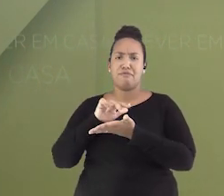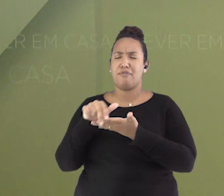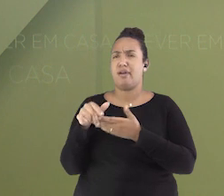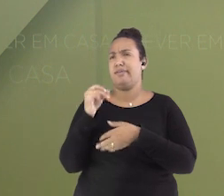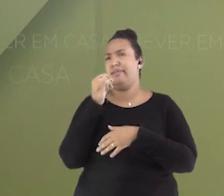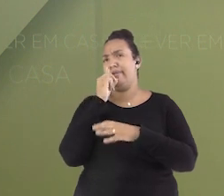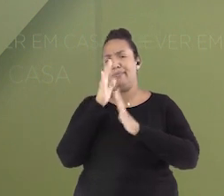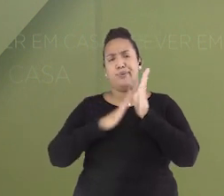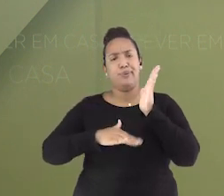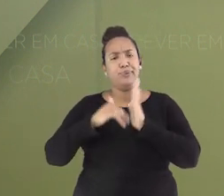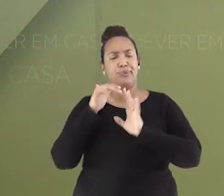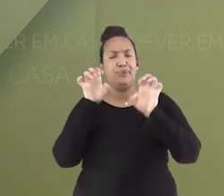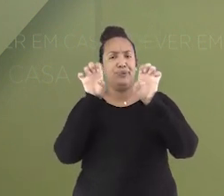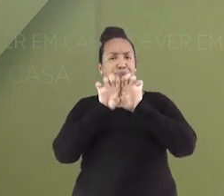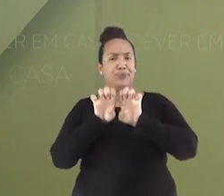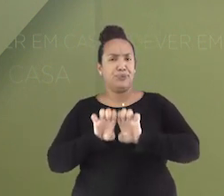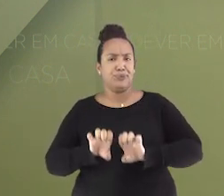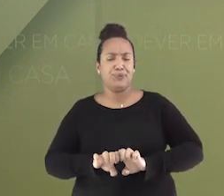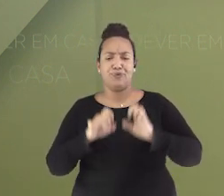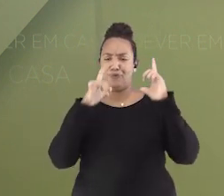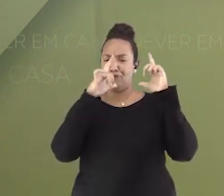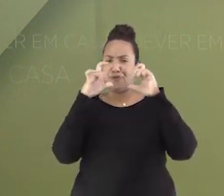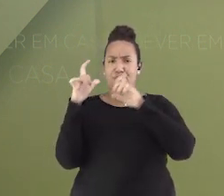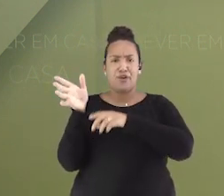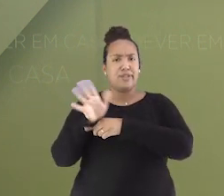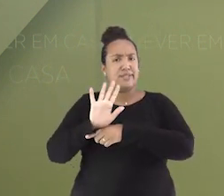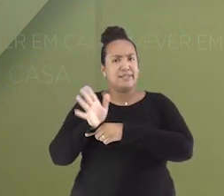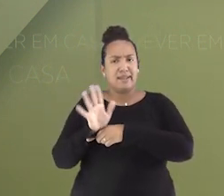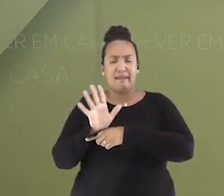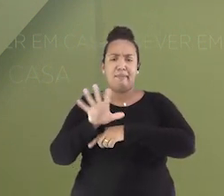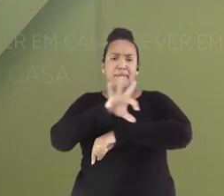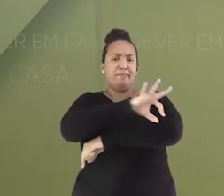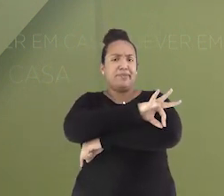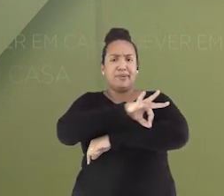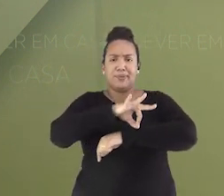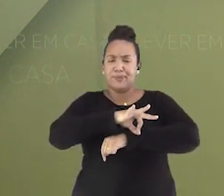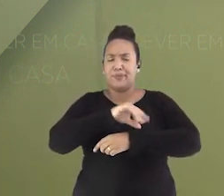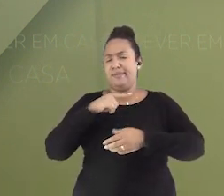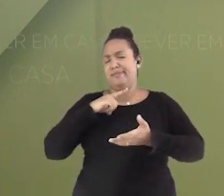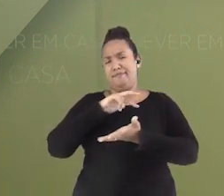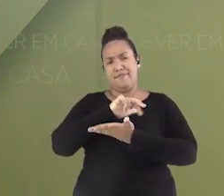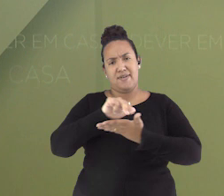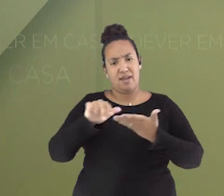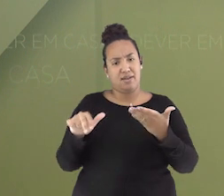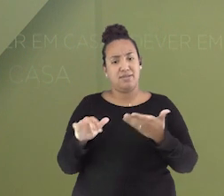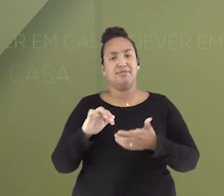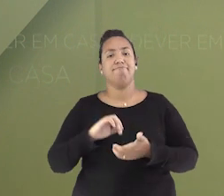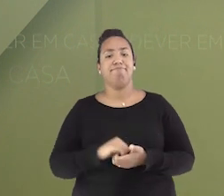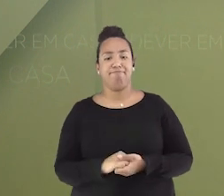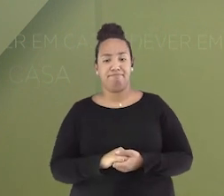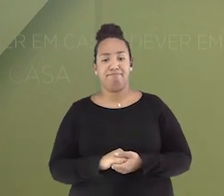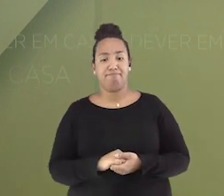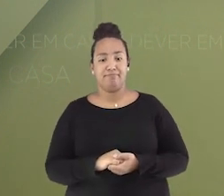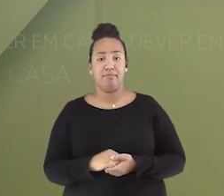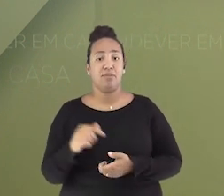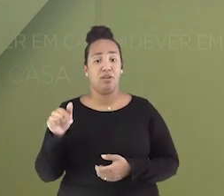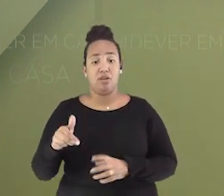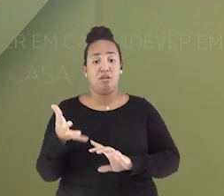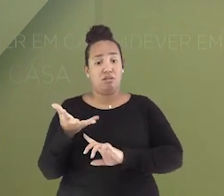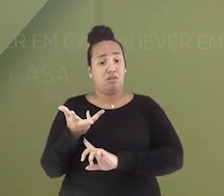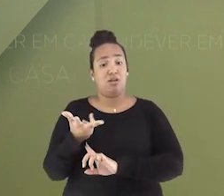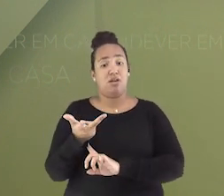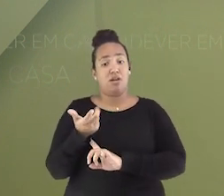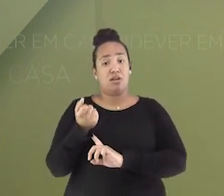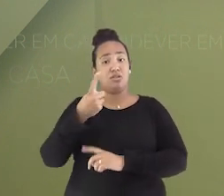como pintura, escultura, gravura, fotografia, cinema, arquitetura, dentre muitas outras. A grosso